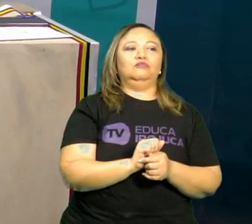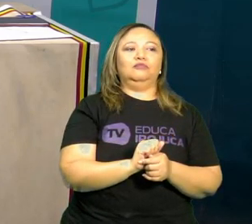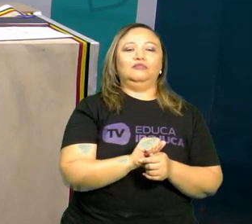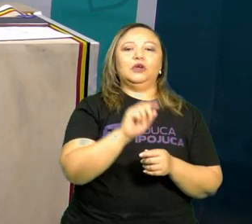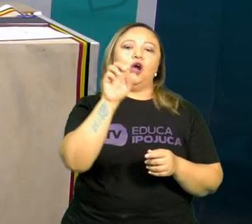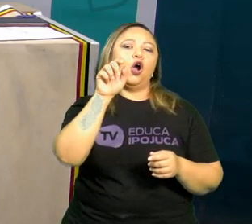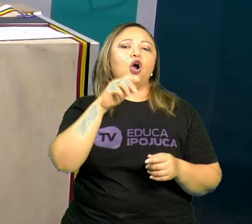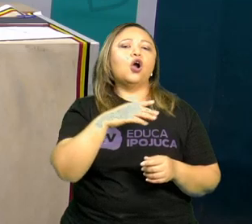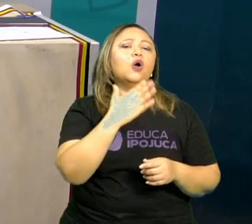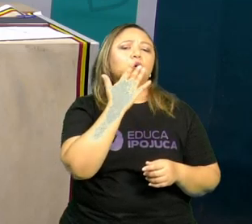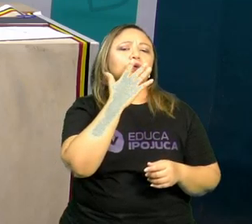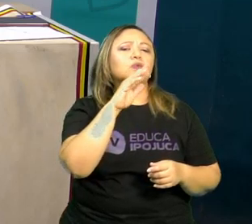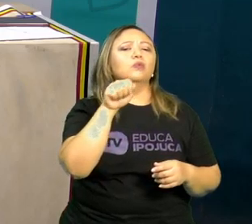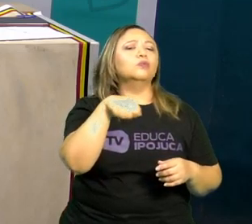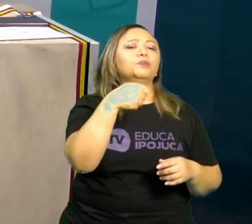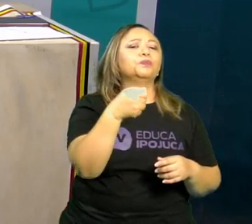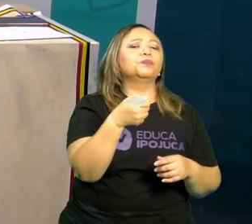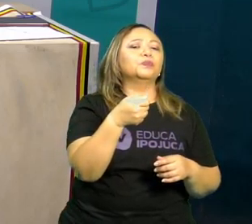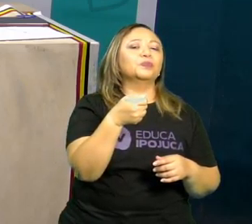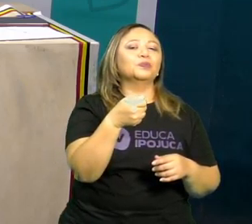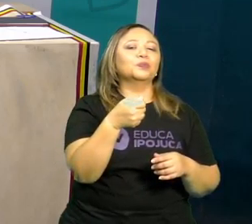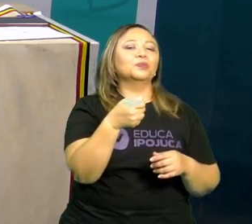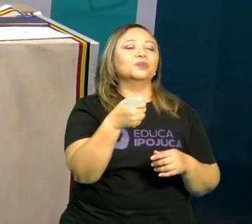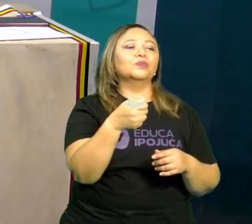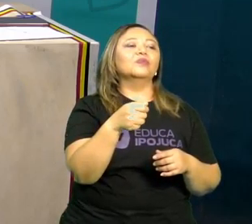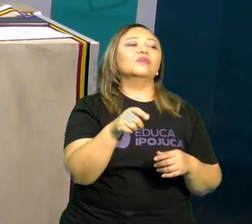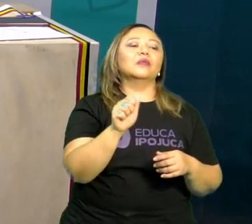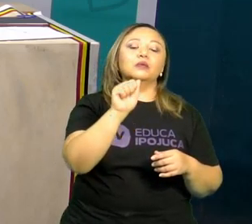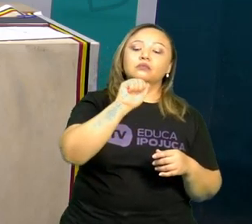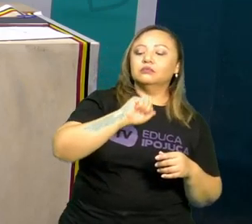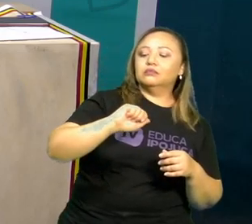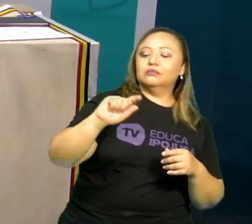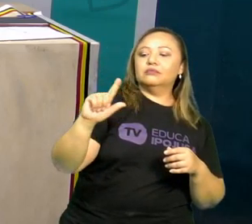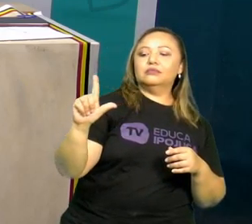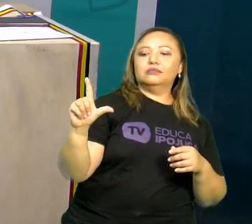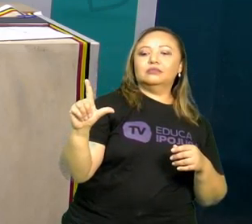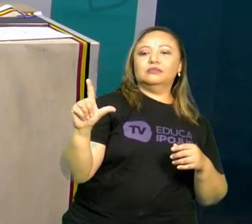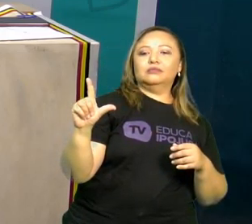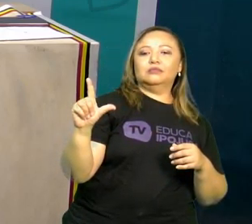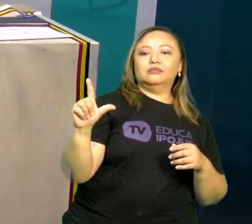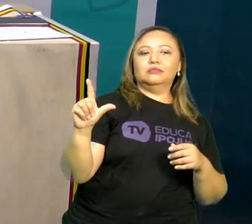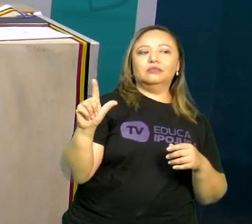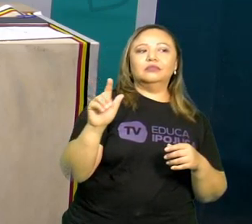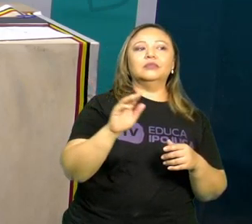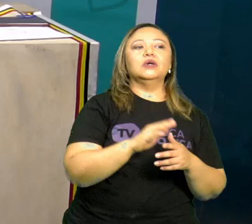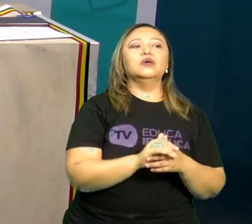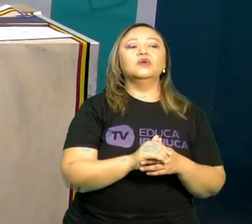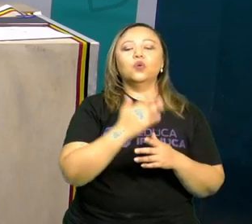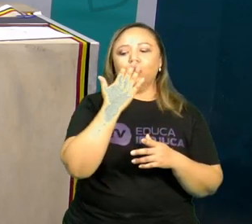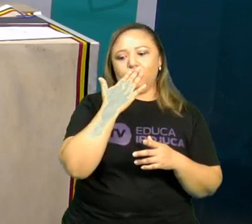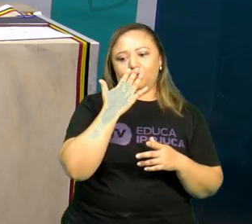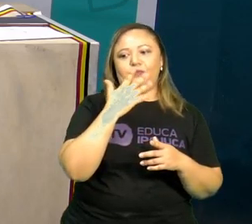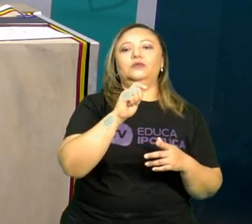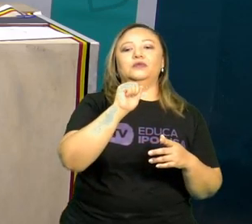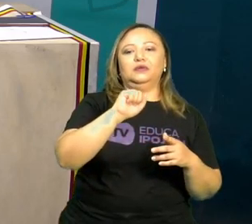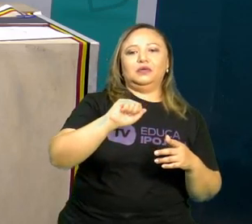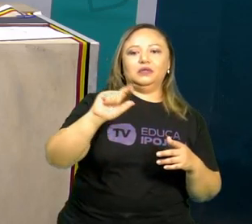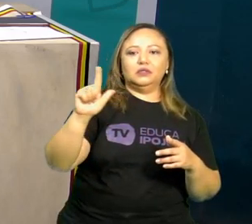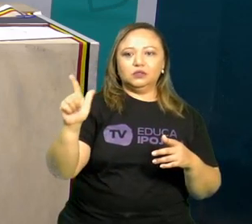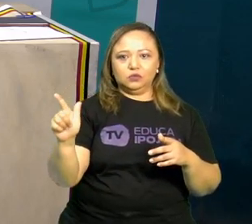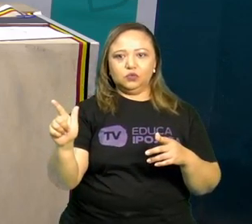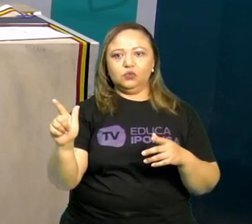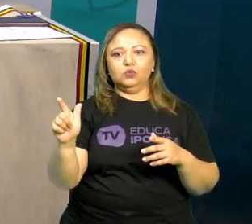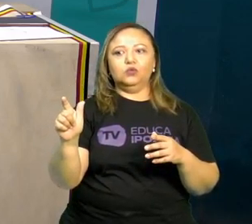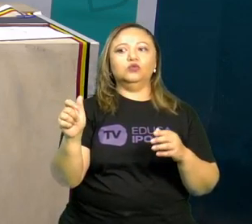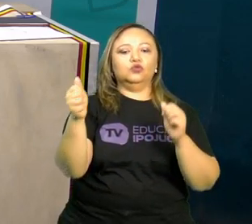e qual é a cor desse peixinho e abusou muito bem com